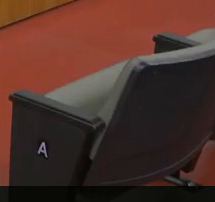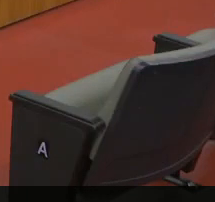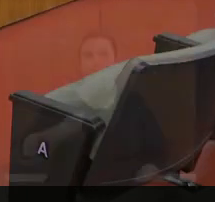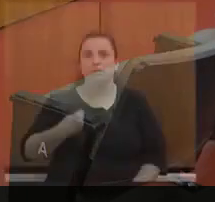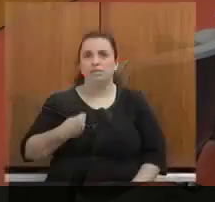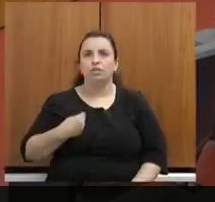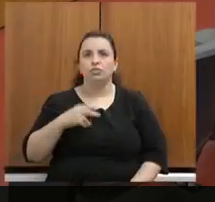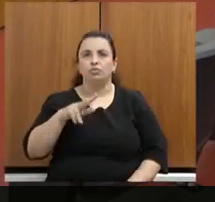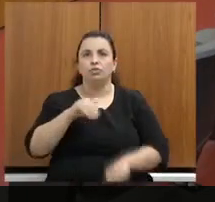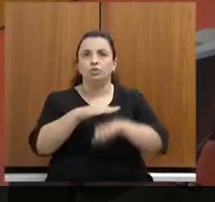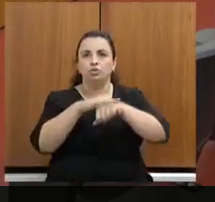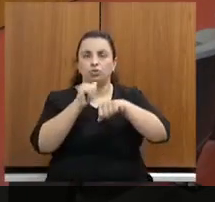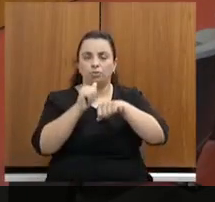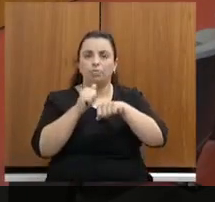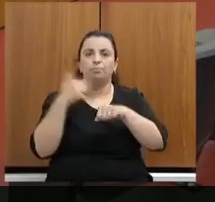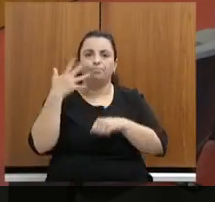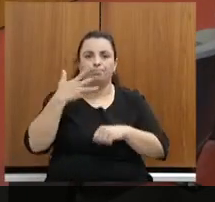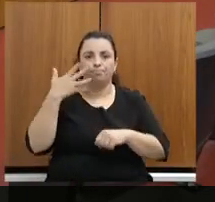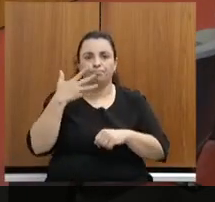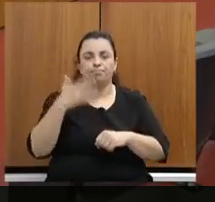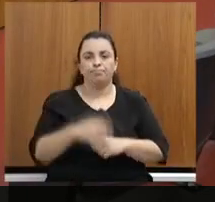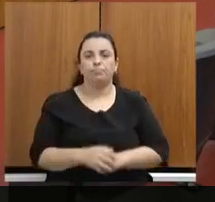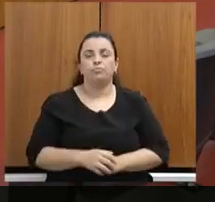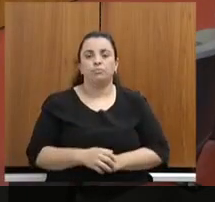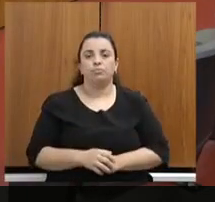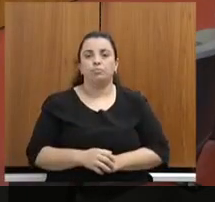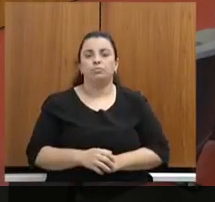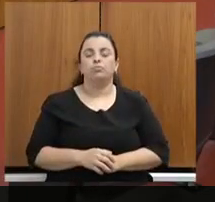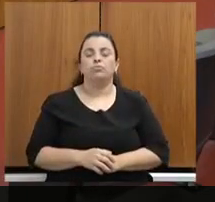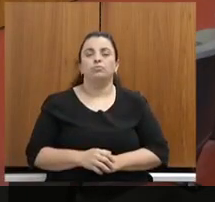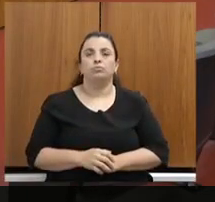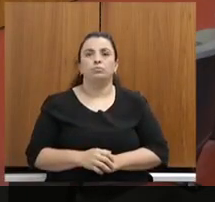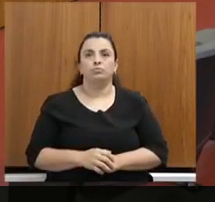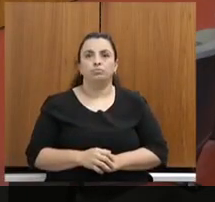Ah tá oi oi